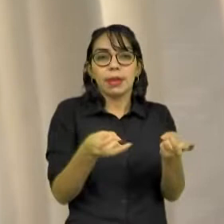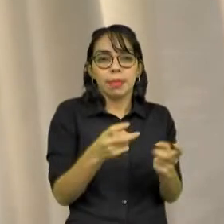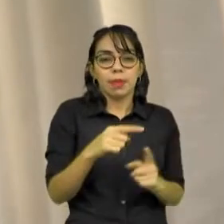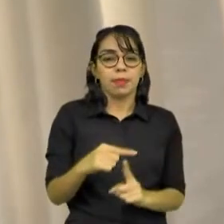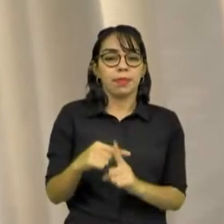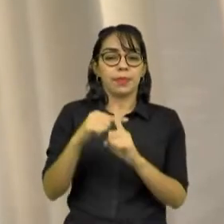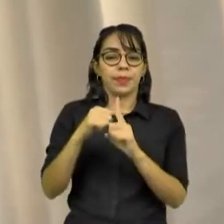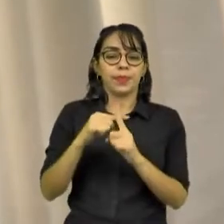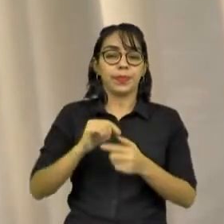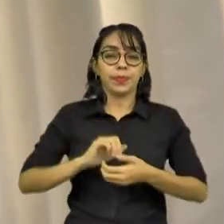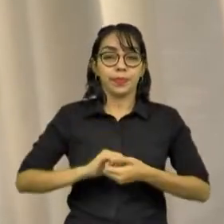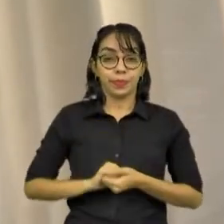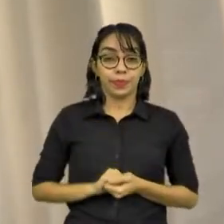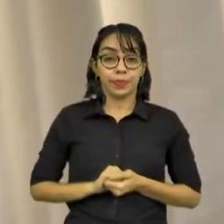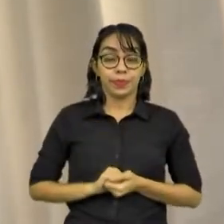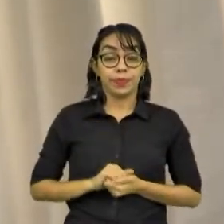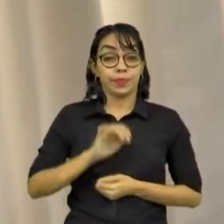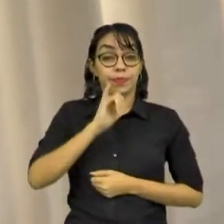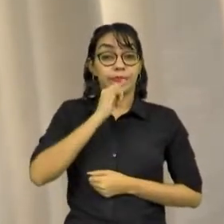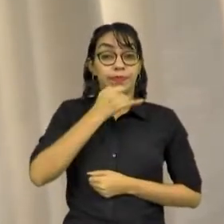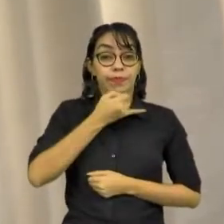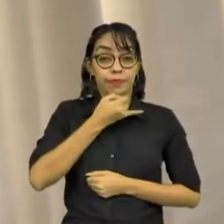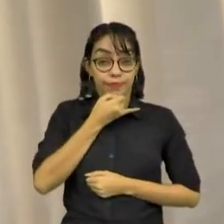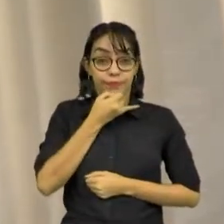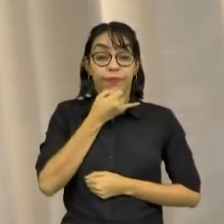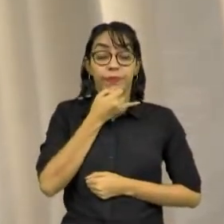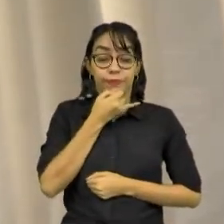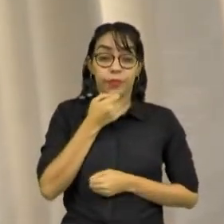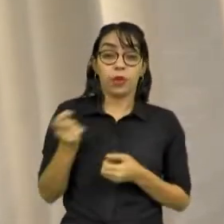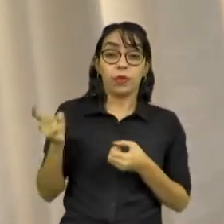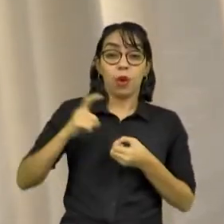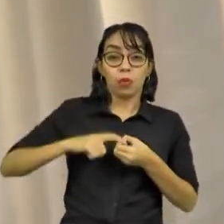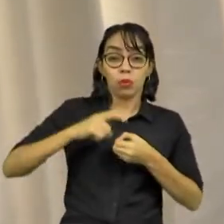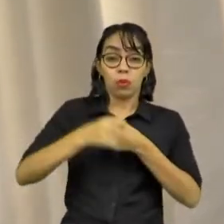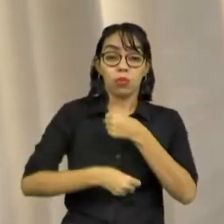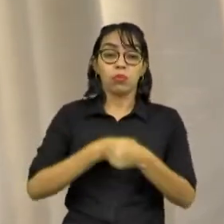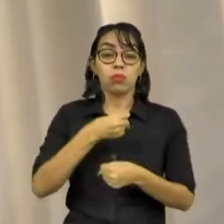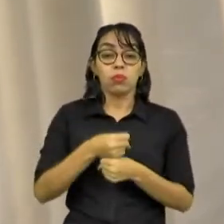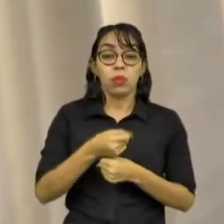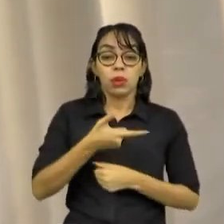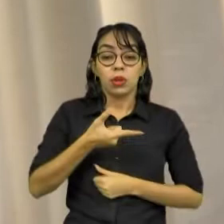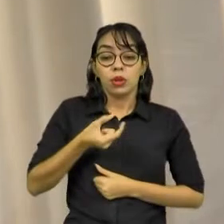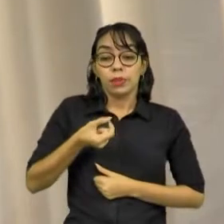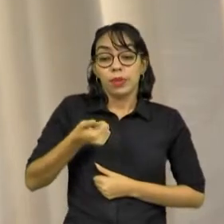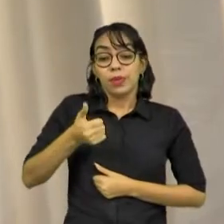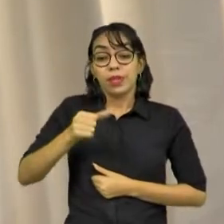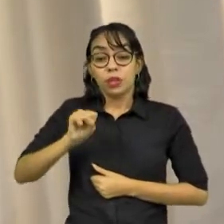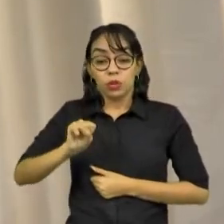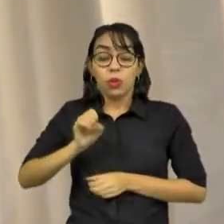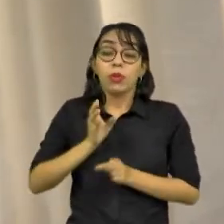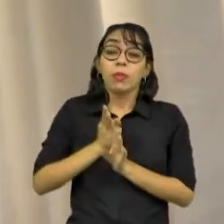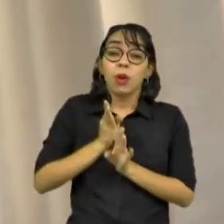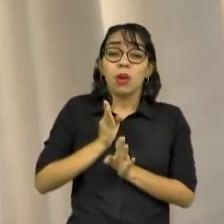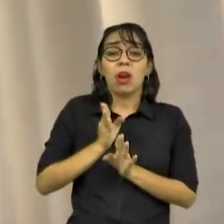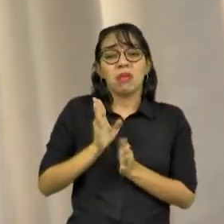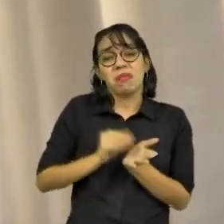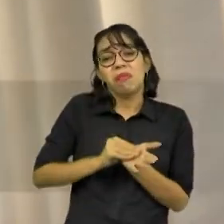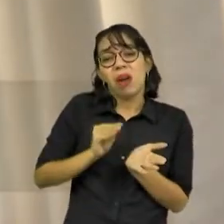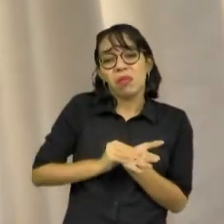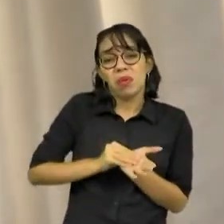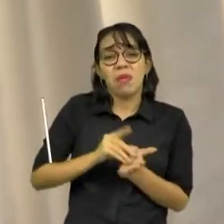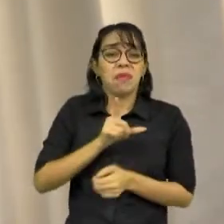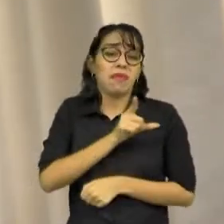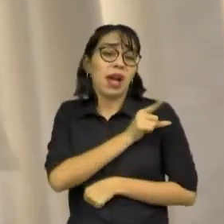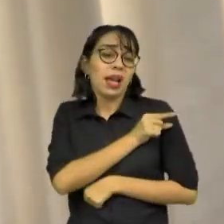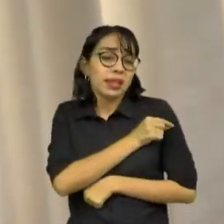os casos de sarampo retornam a partir de 2018, por baixas coberturas vacinais, e continuamos desde lá, então